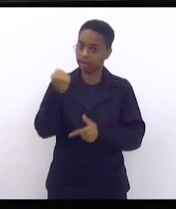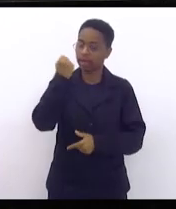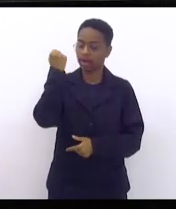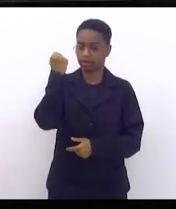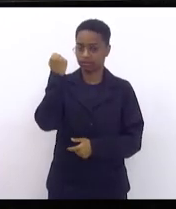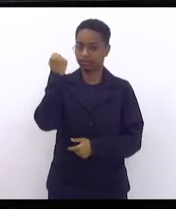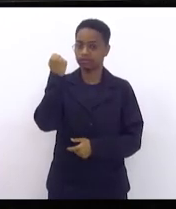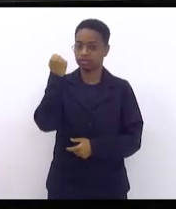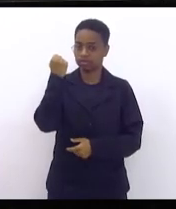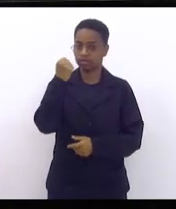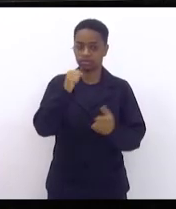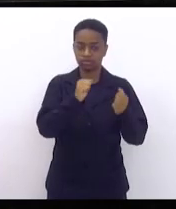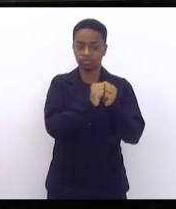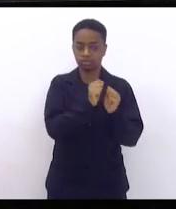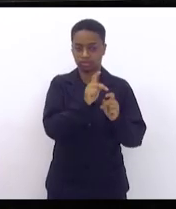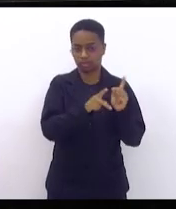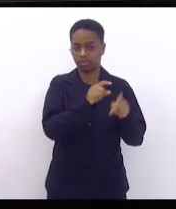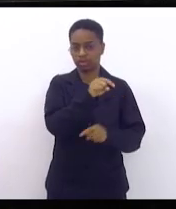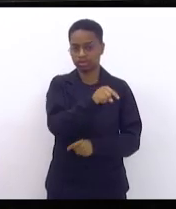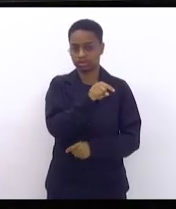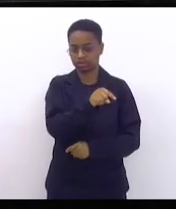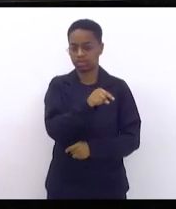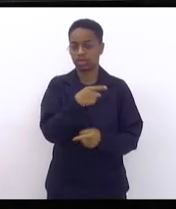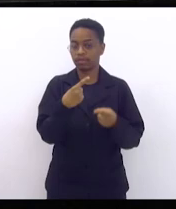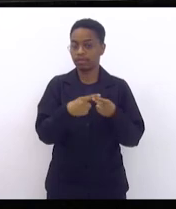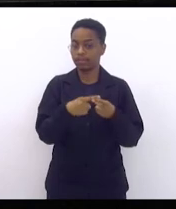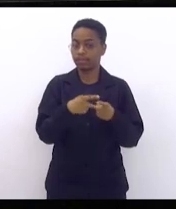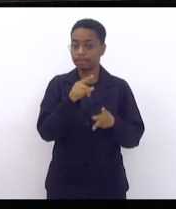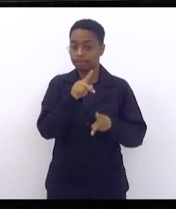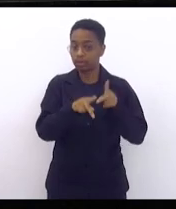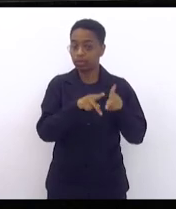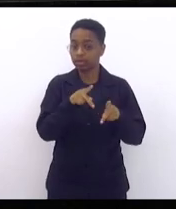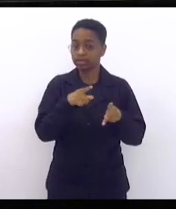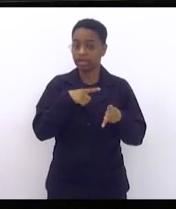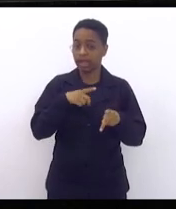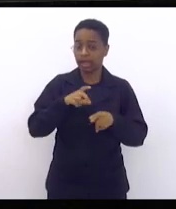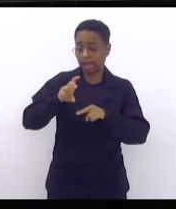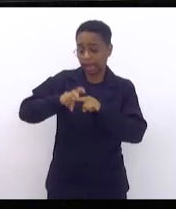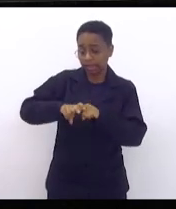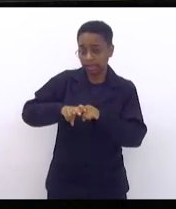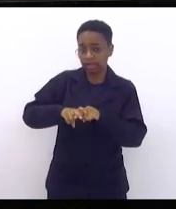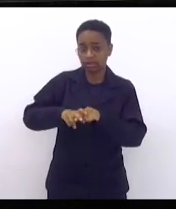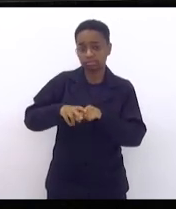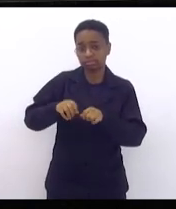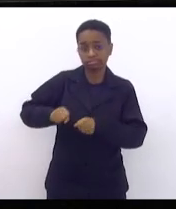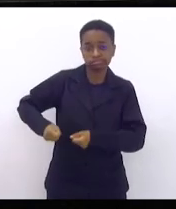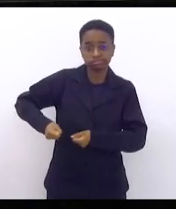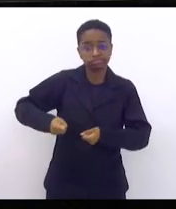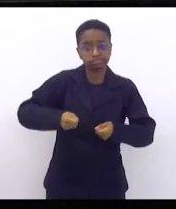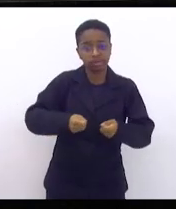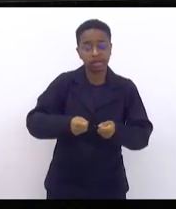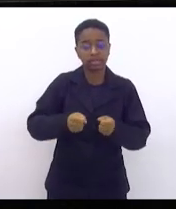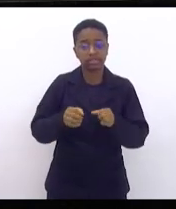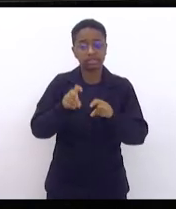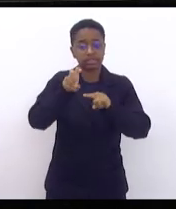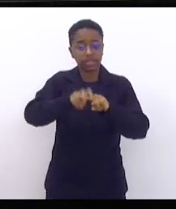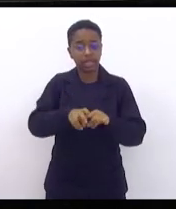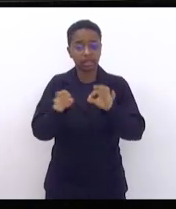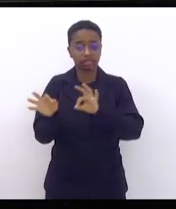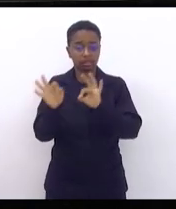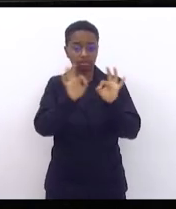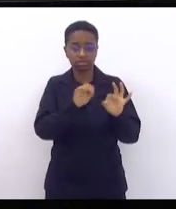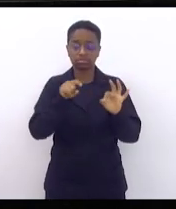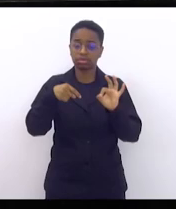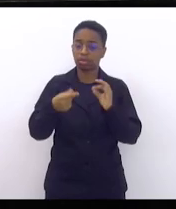com a população a população desce com as cadeirinhas para assistir a população aplaude